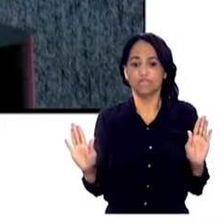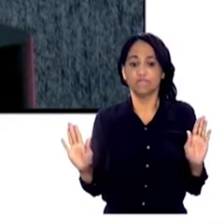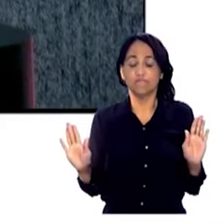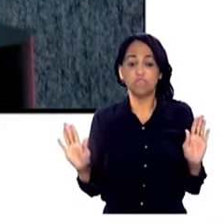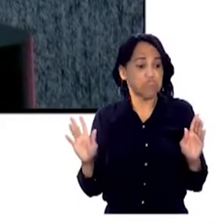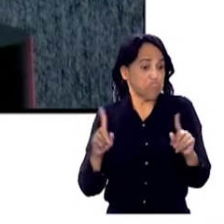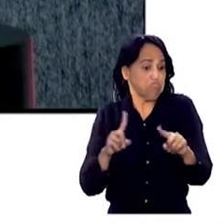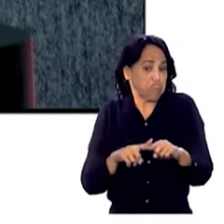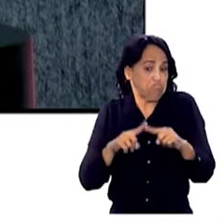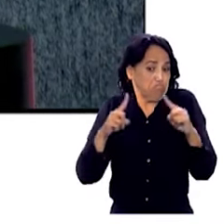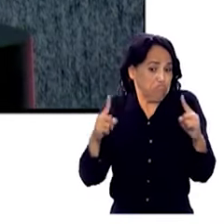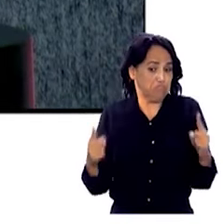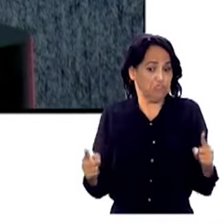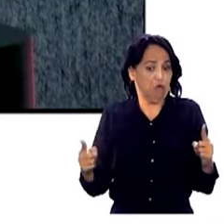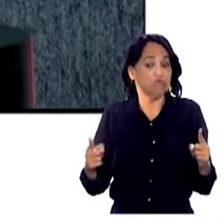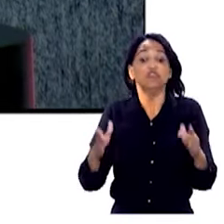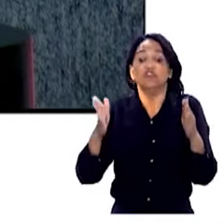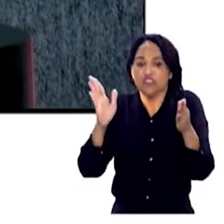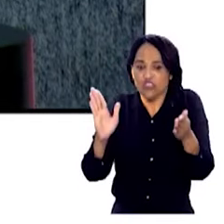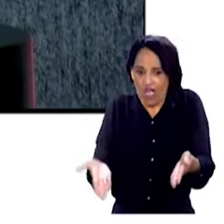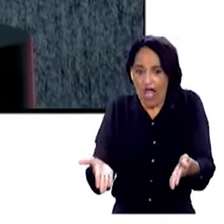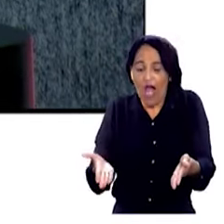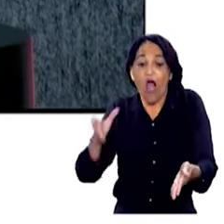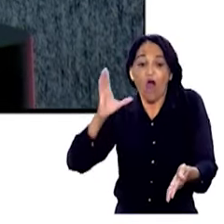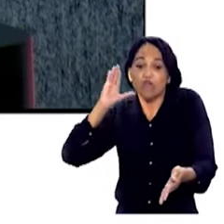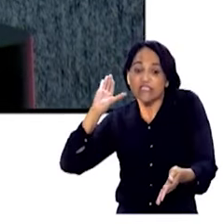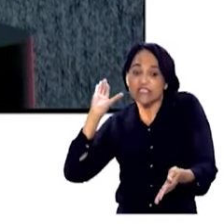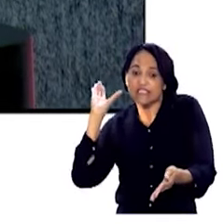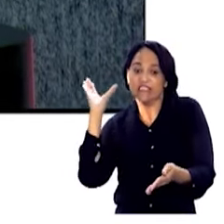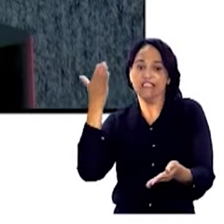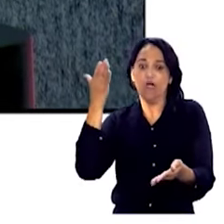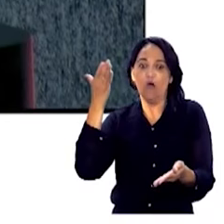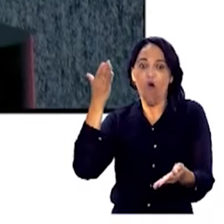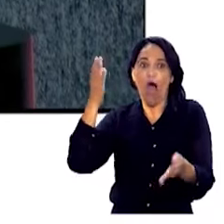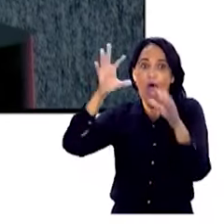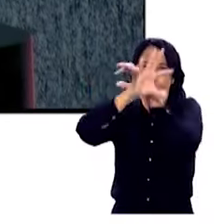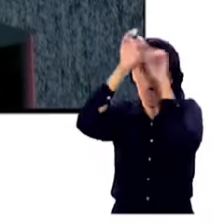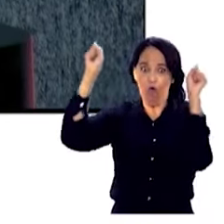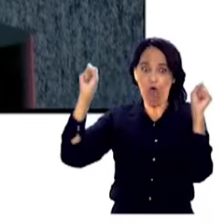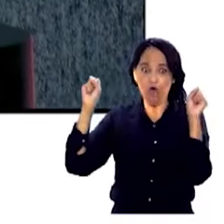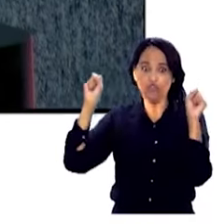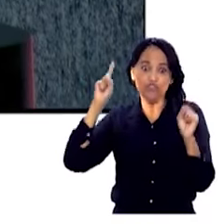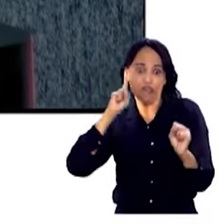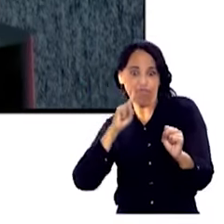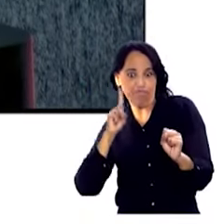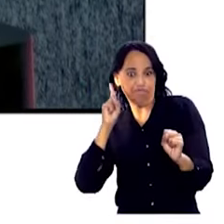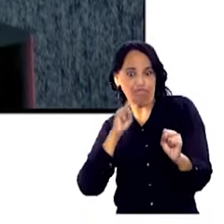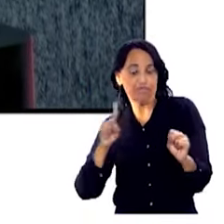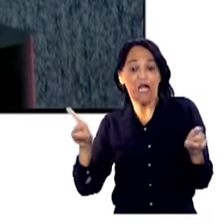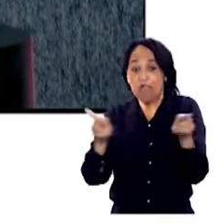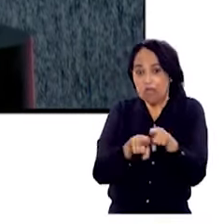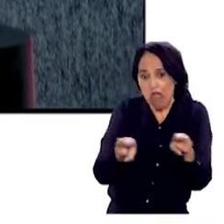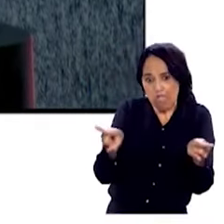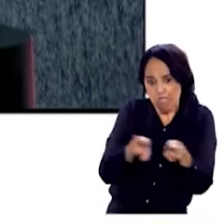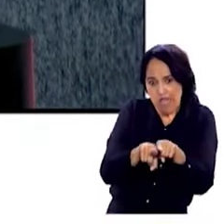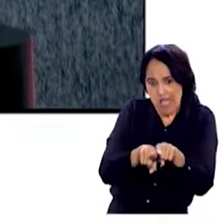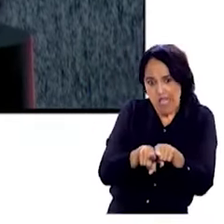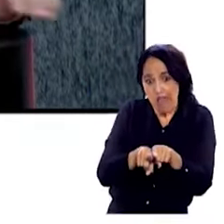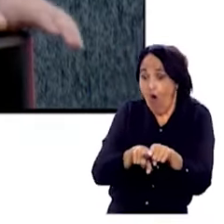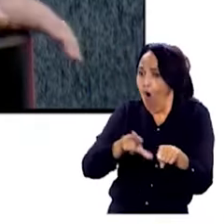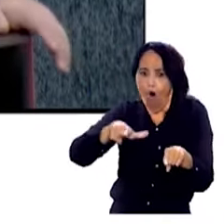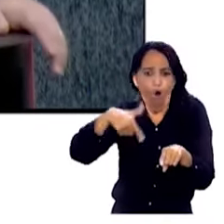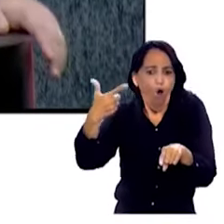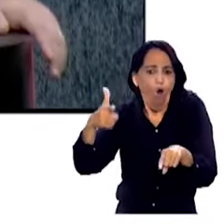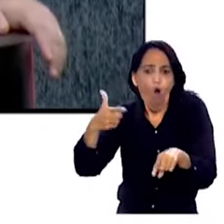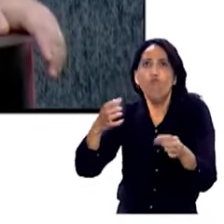Aliás já atuou a suprema corte norte-americana como aliás também já atuou a House of Lords hoje